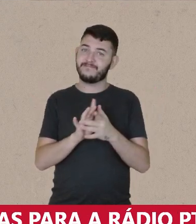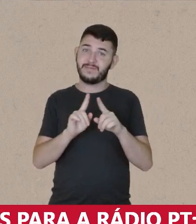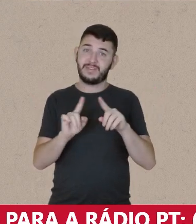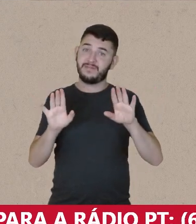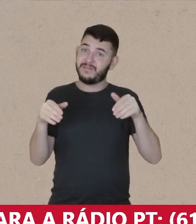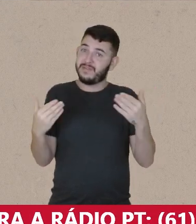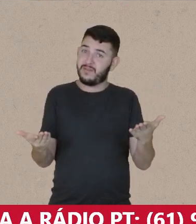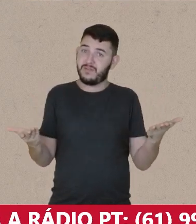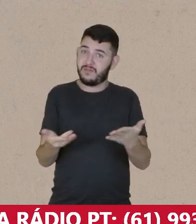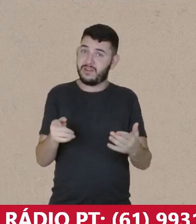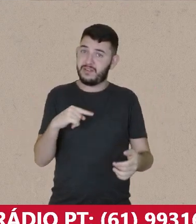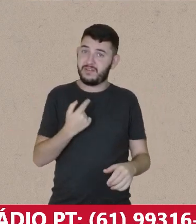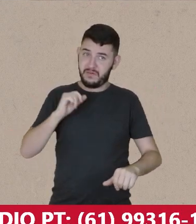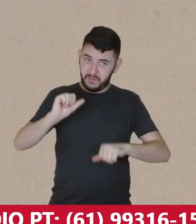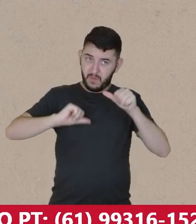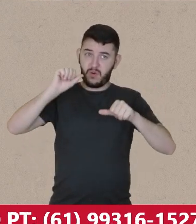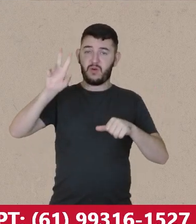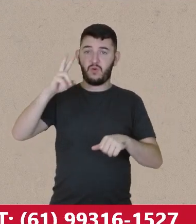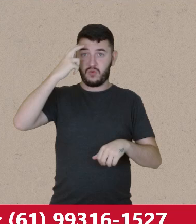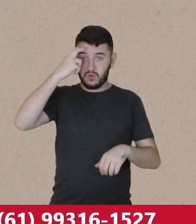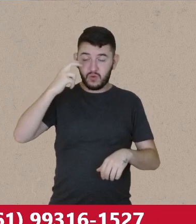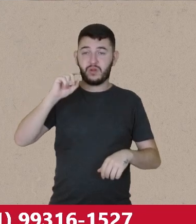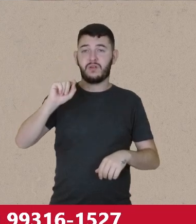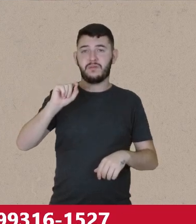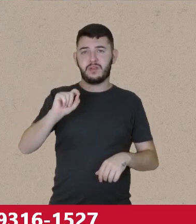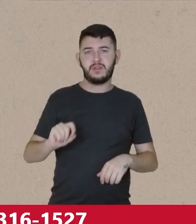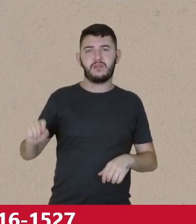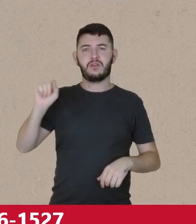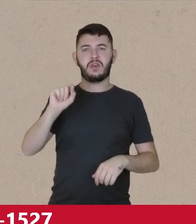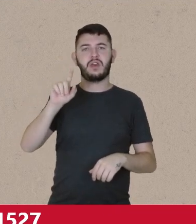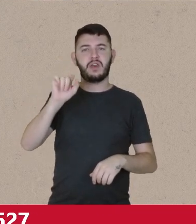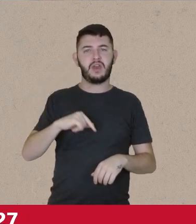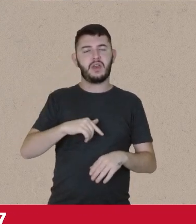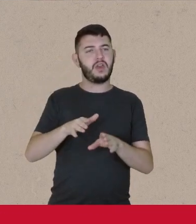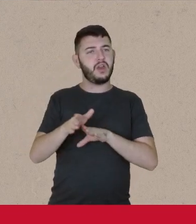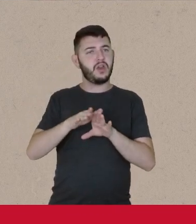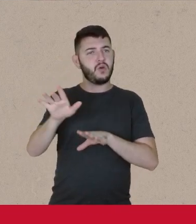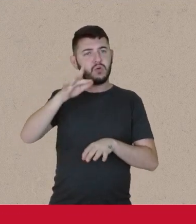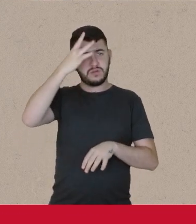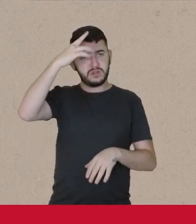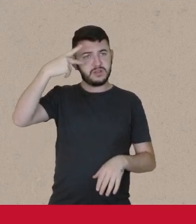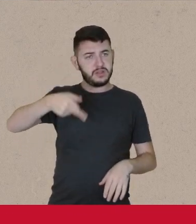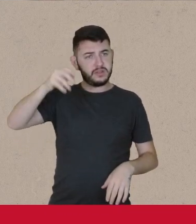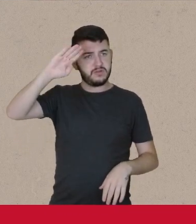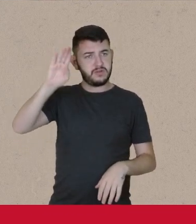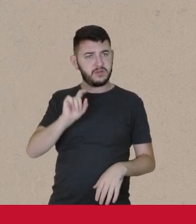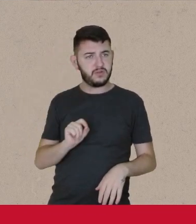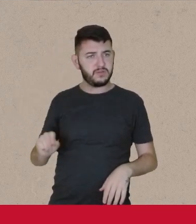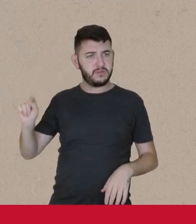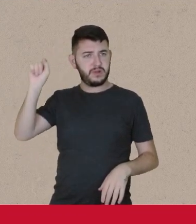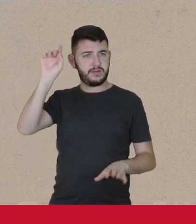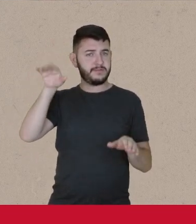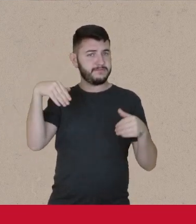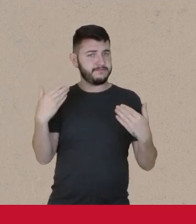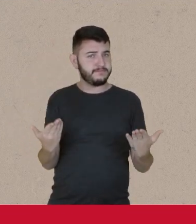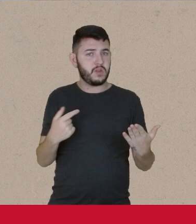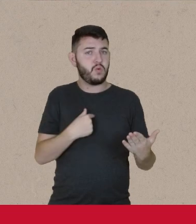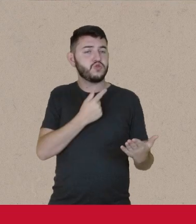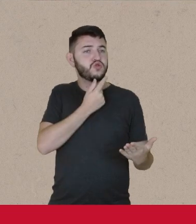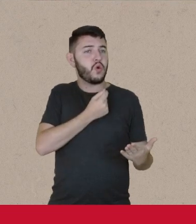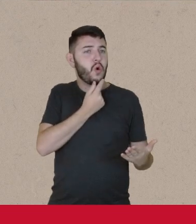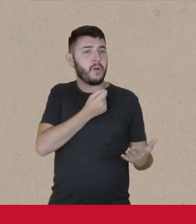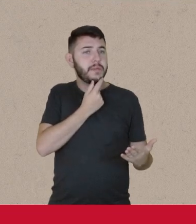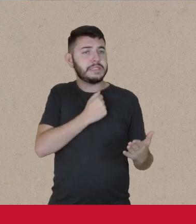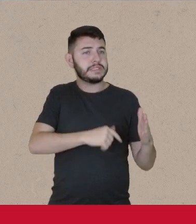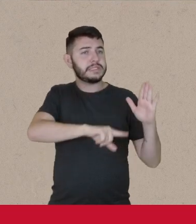de conscientização de prioridades, não é, no Brasil. E eu sempre digo, se os homens que fizessem